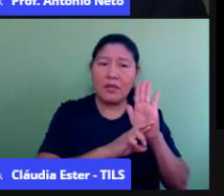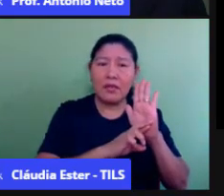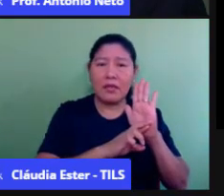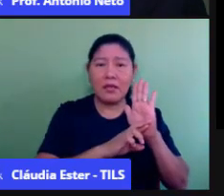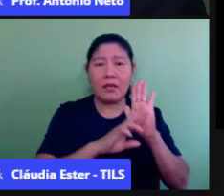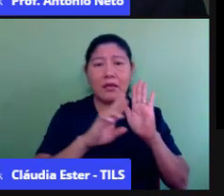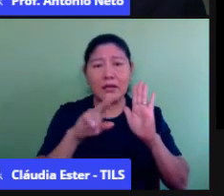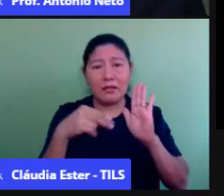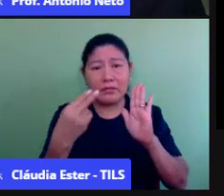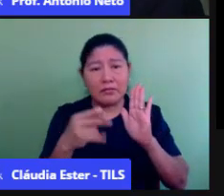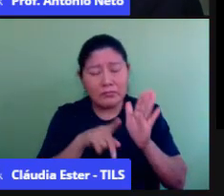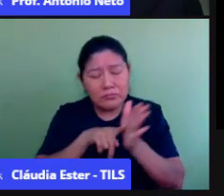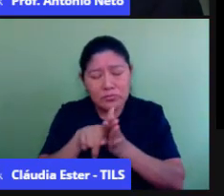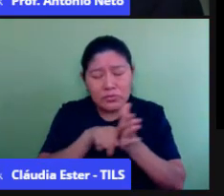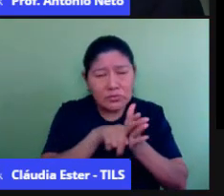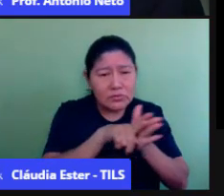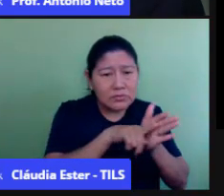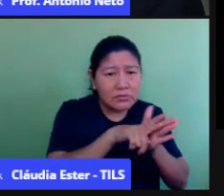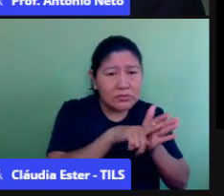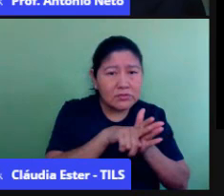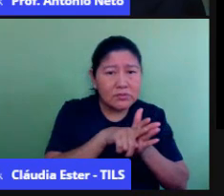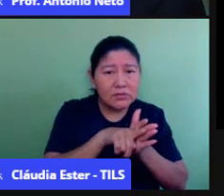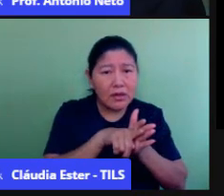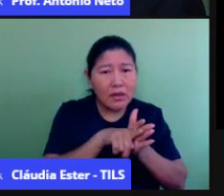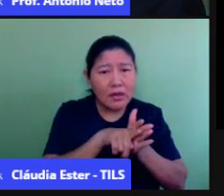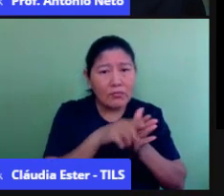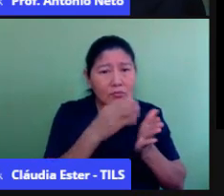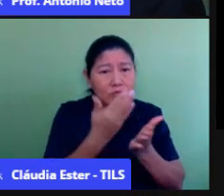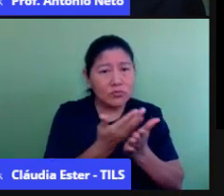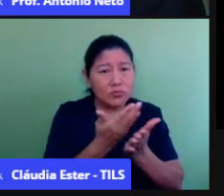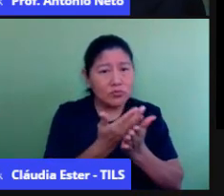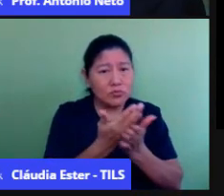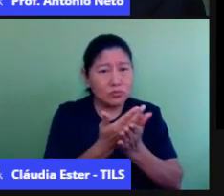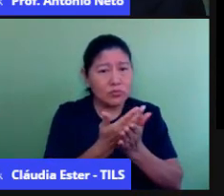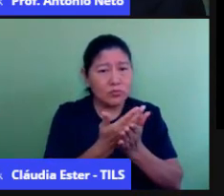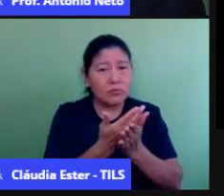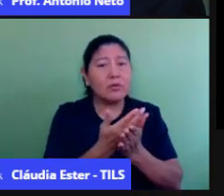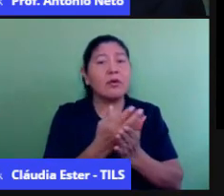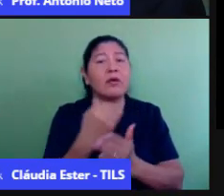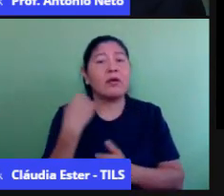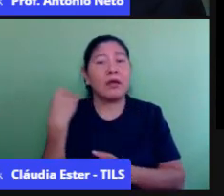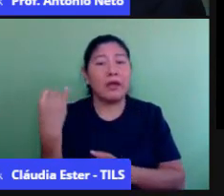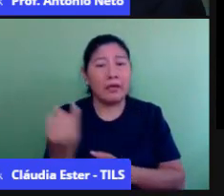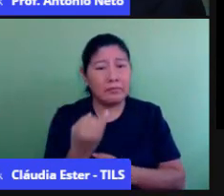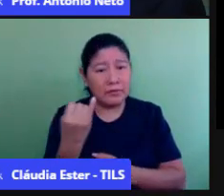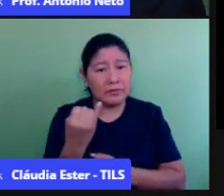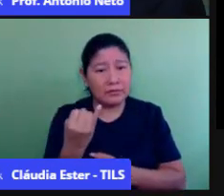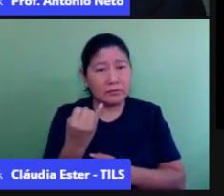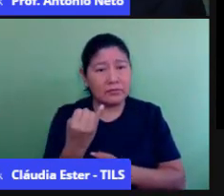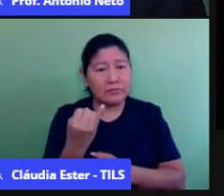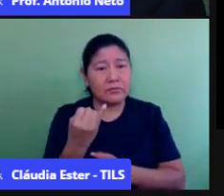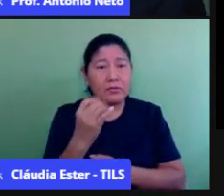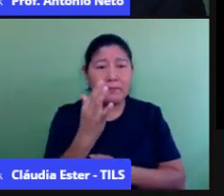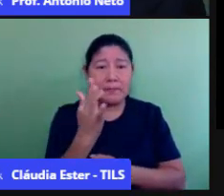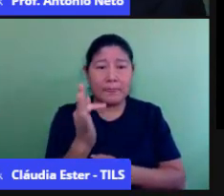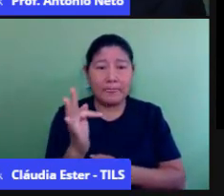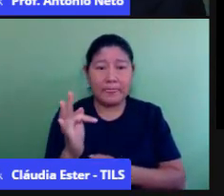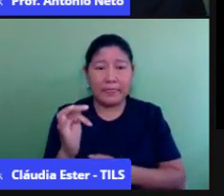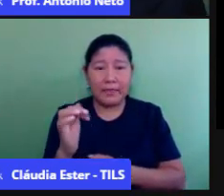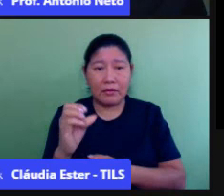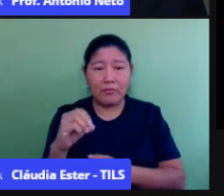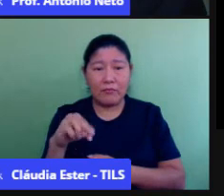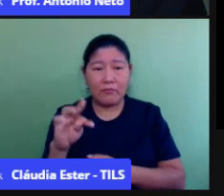tirar, buscar fontes, é importante a gente buscar fontes confiantes. Então, eu